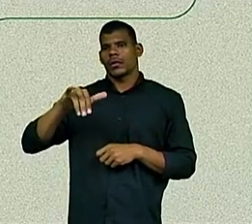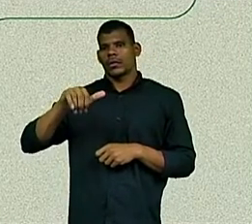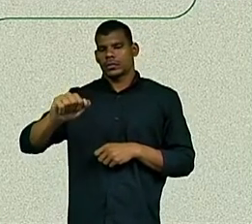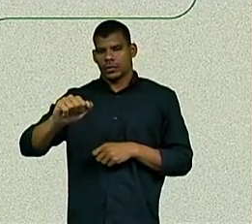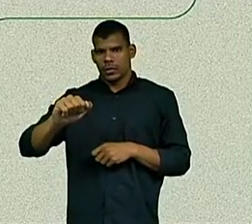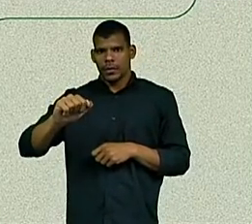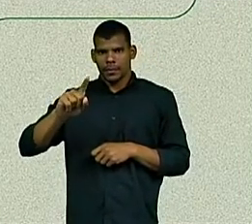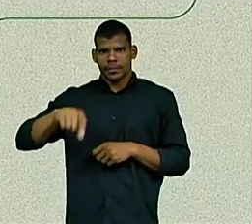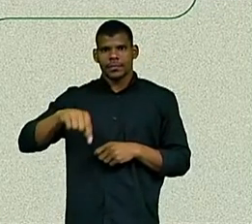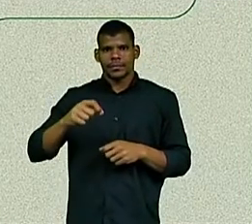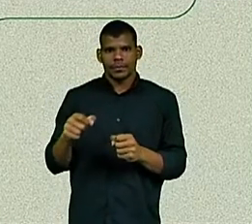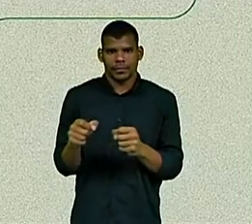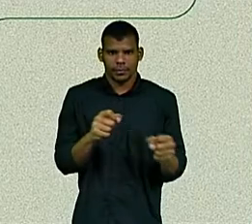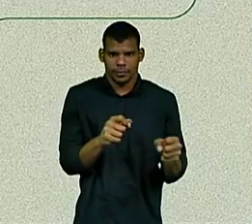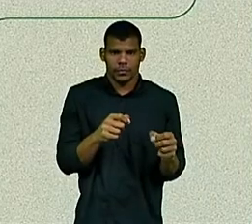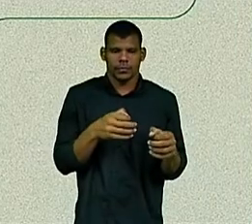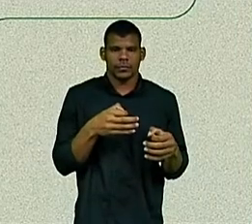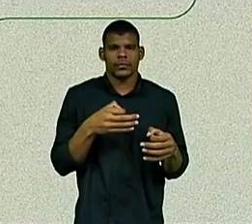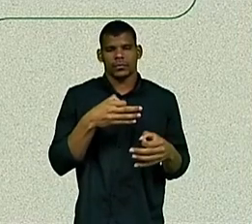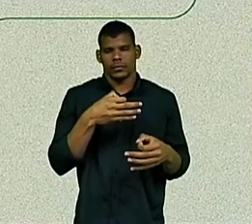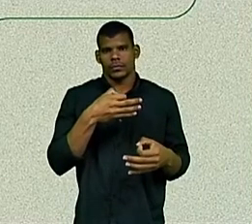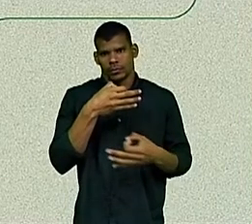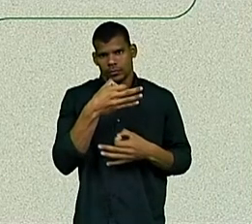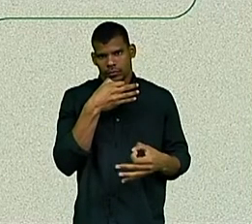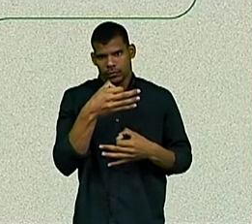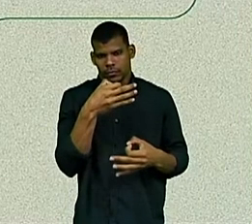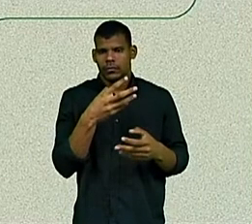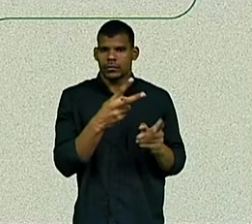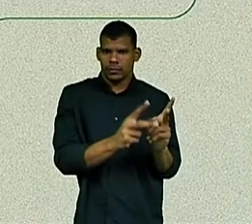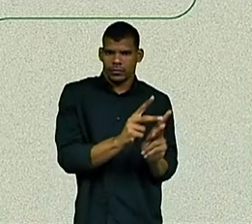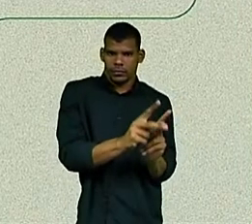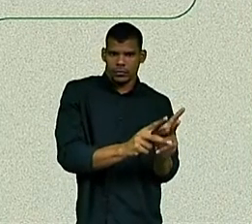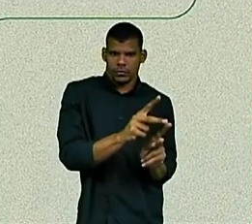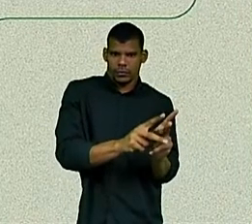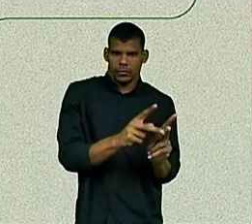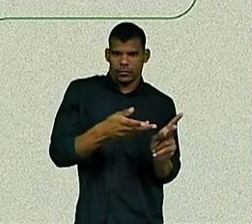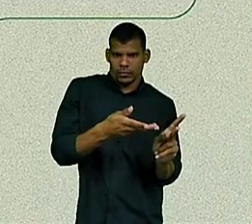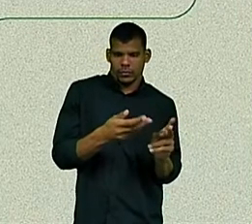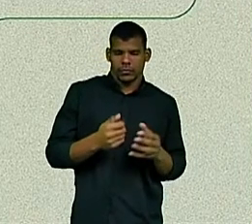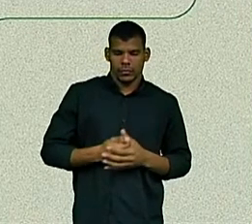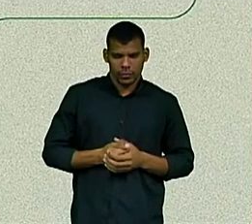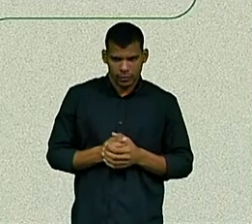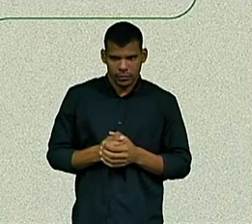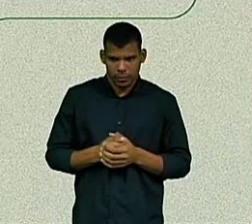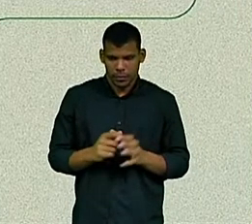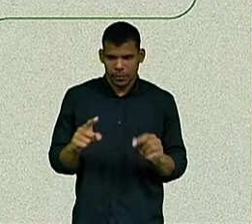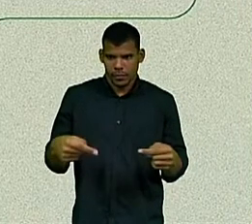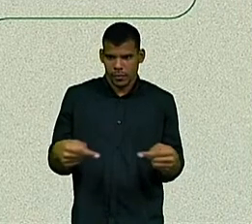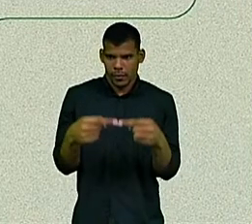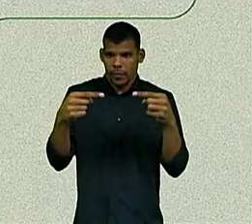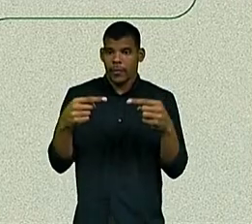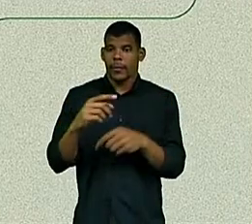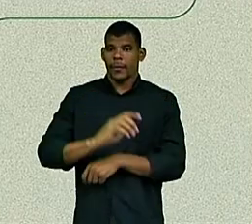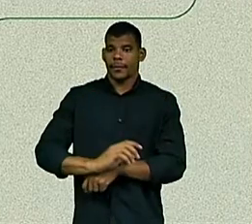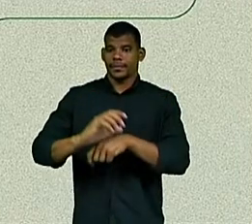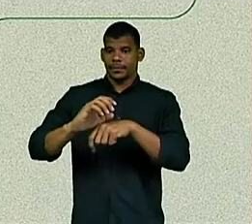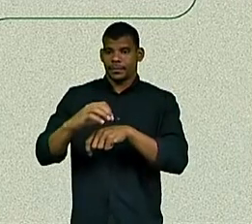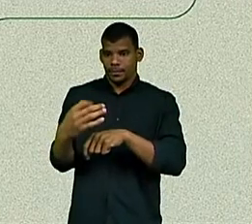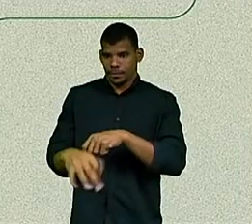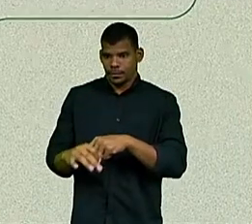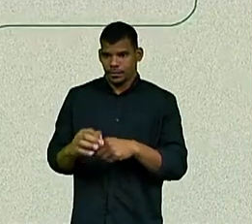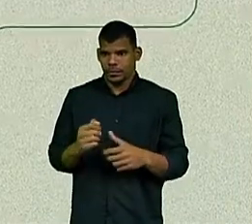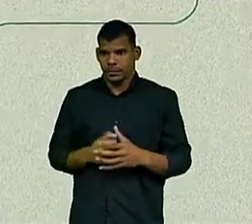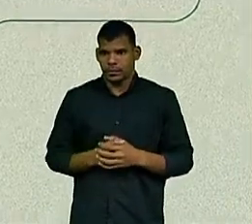de representantes eleitos ou diretamente nos termos desta constituição Tá bom